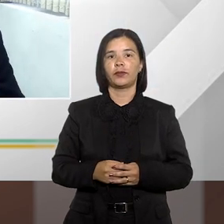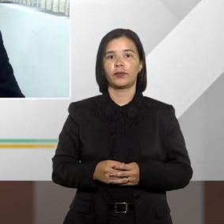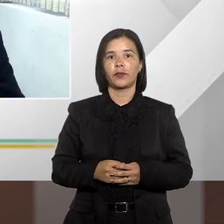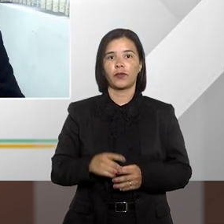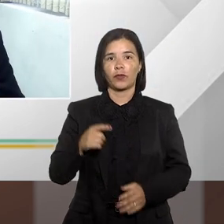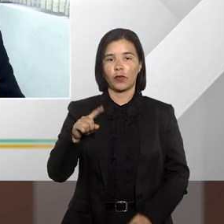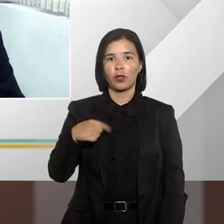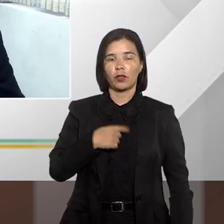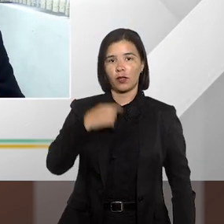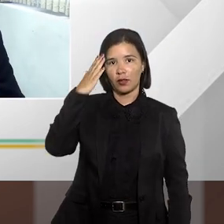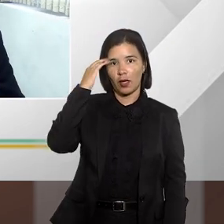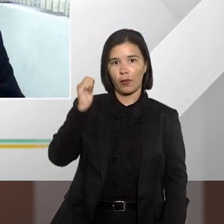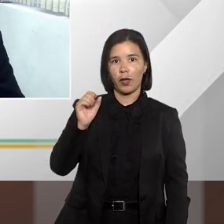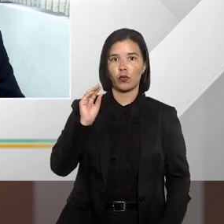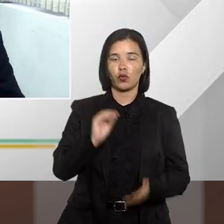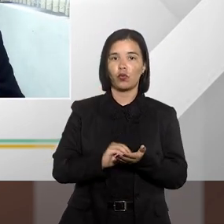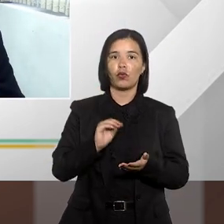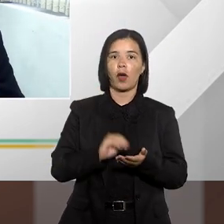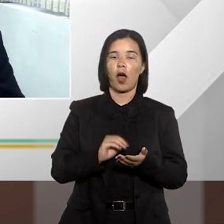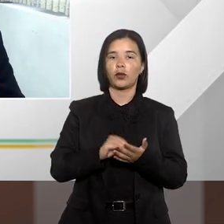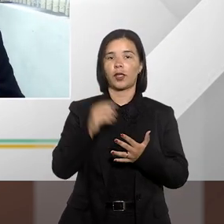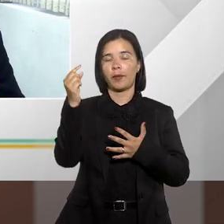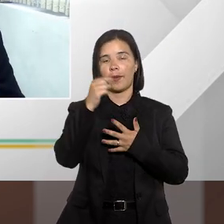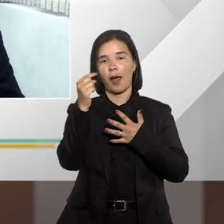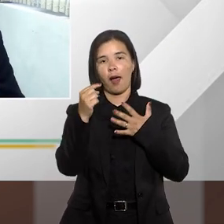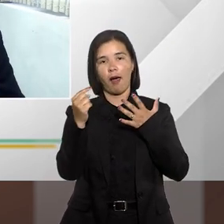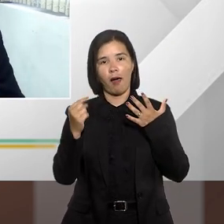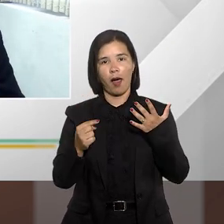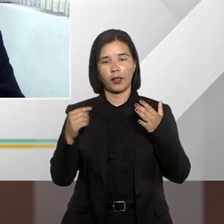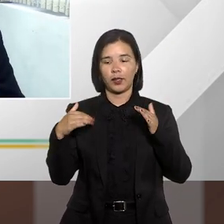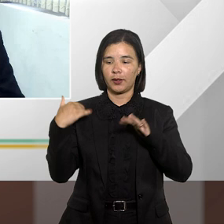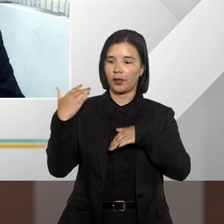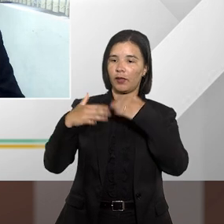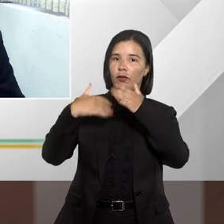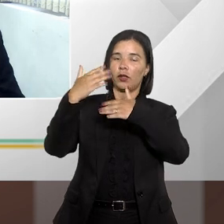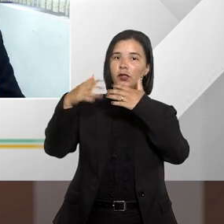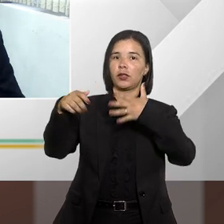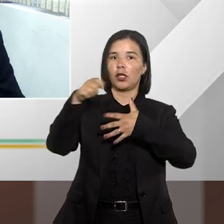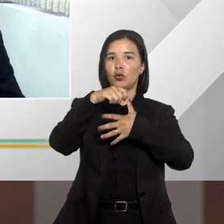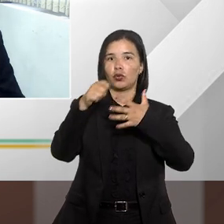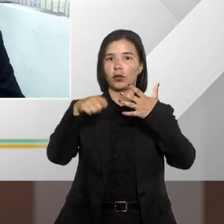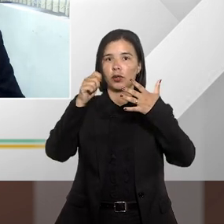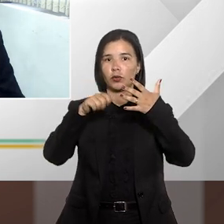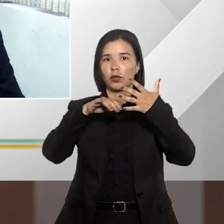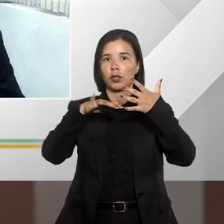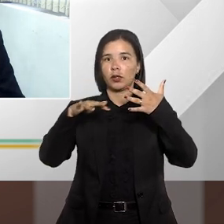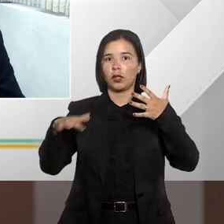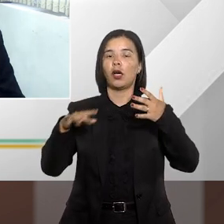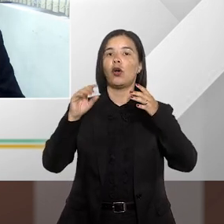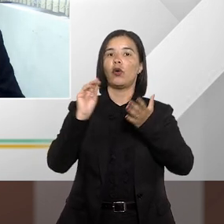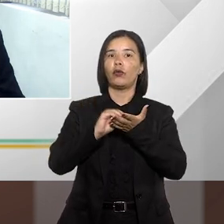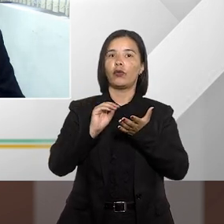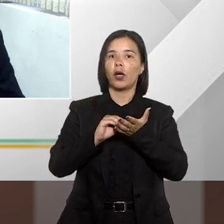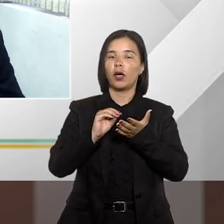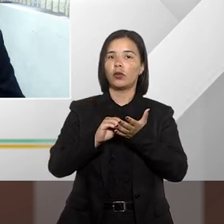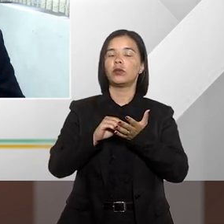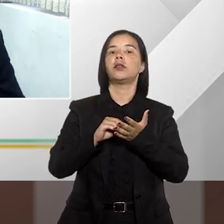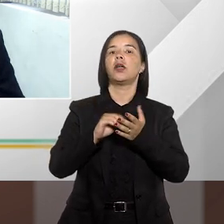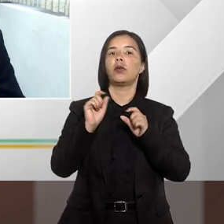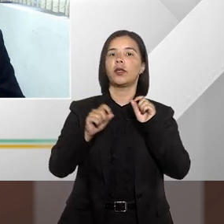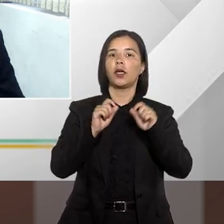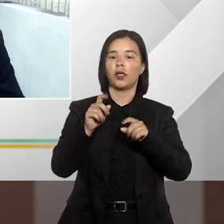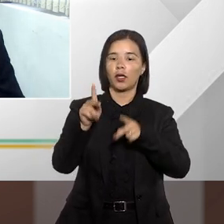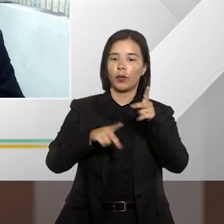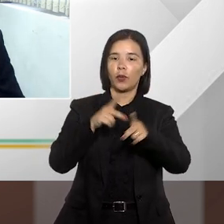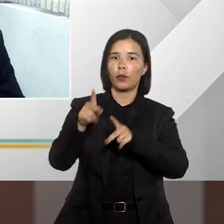A gente sabe que ainda falta muito, né? Além da evolução jurisprudencial, a que a gente vem falando, ainda falta muito para que a